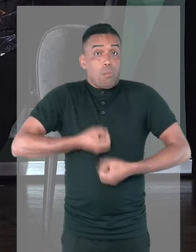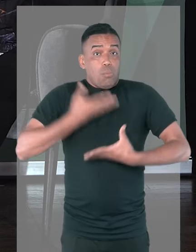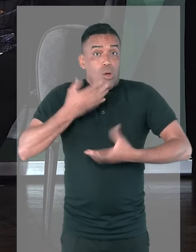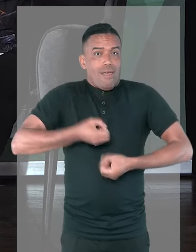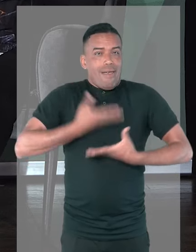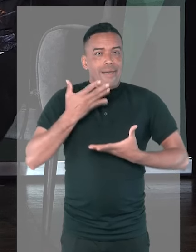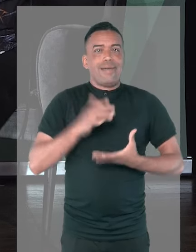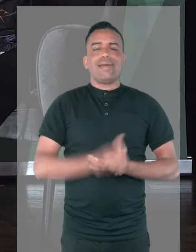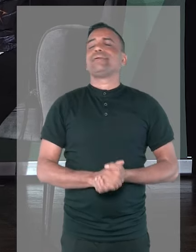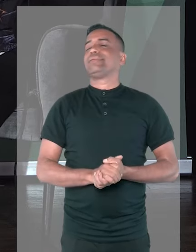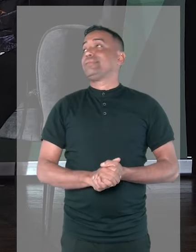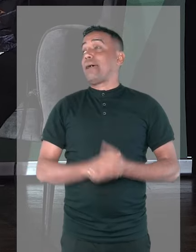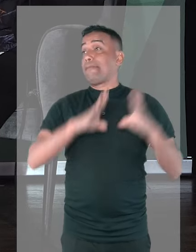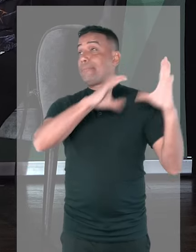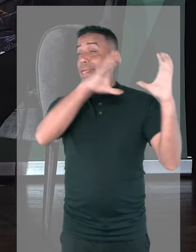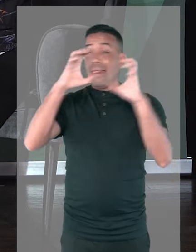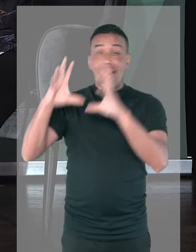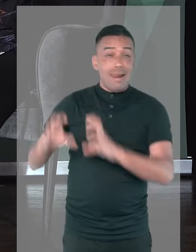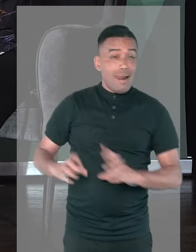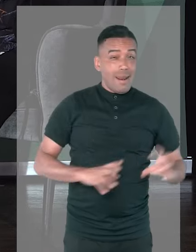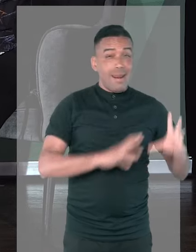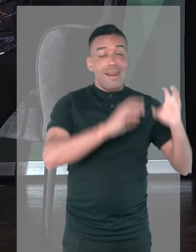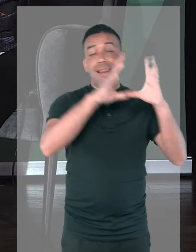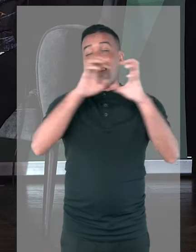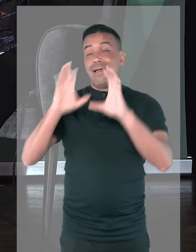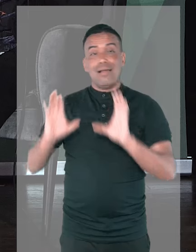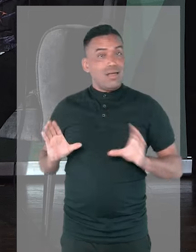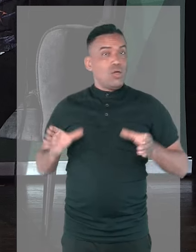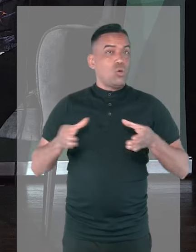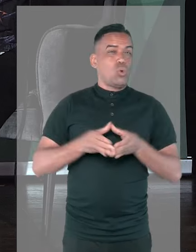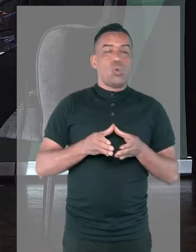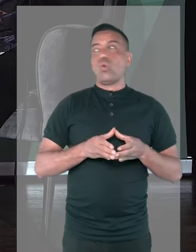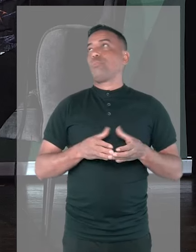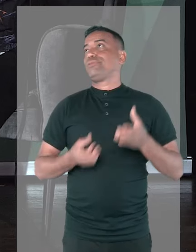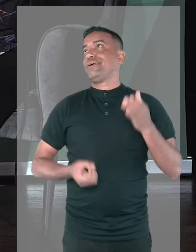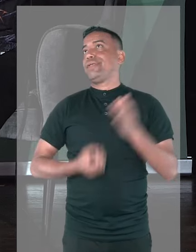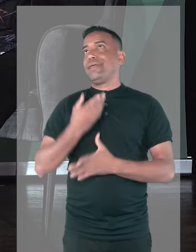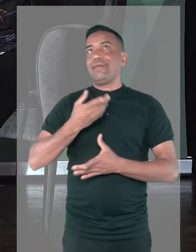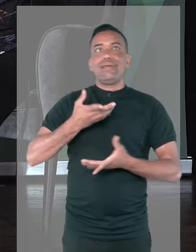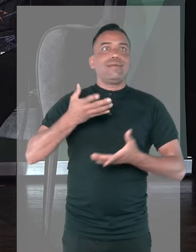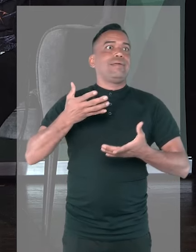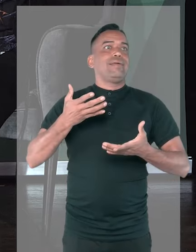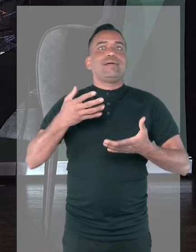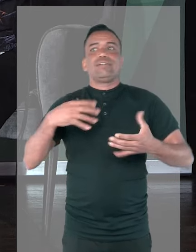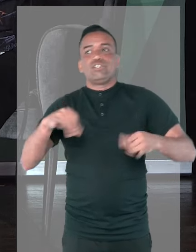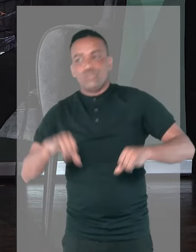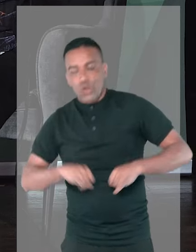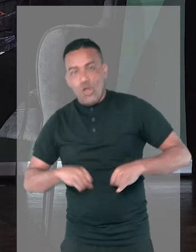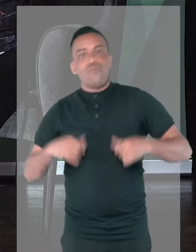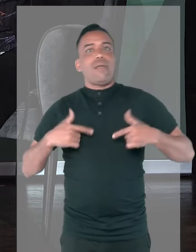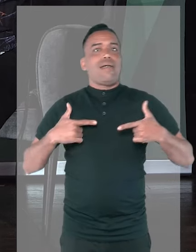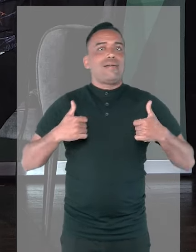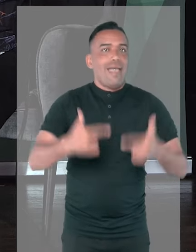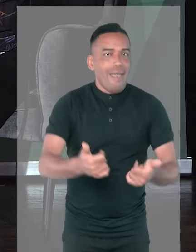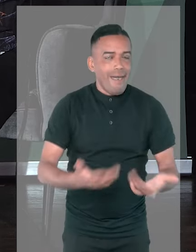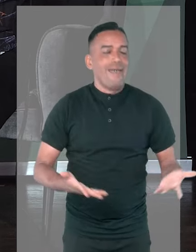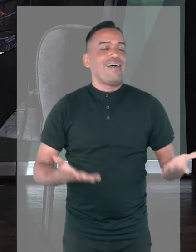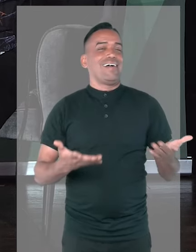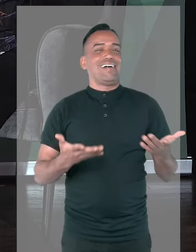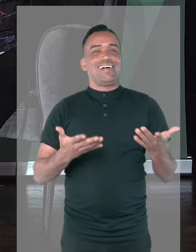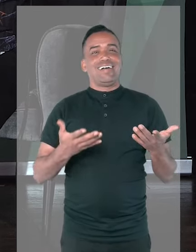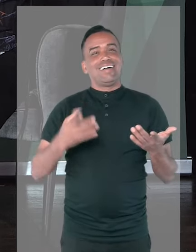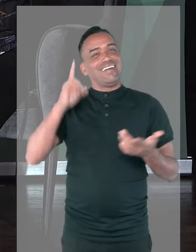quadrilheiros, literalmente, né? Grupos que, enfim, eles inventam guerras cotidianas e se matariam de bom grado se